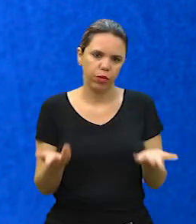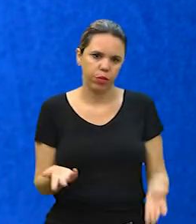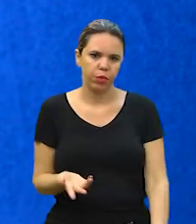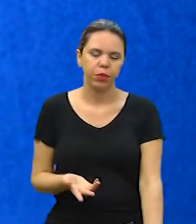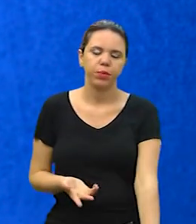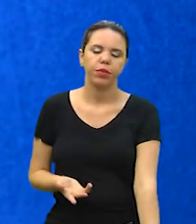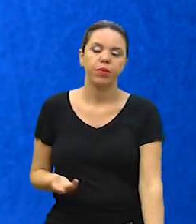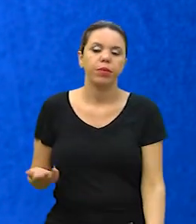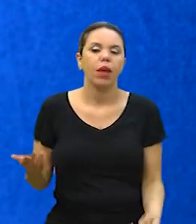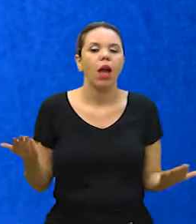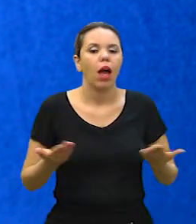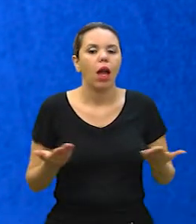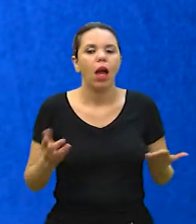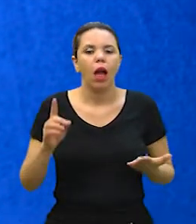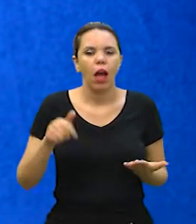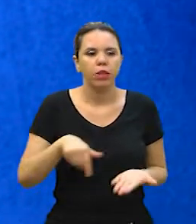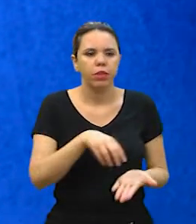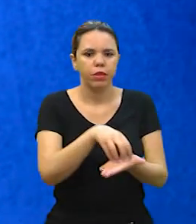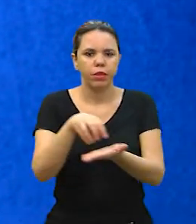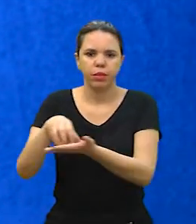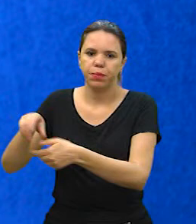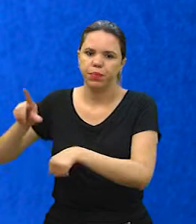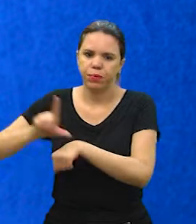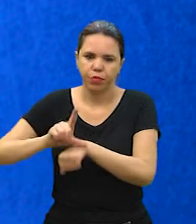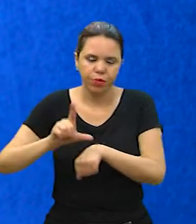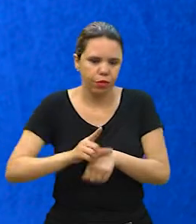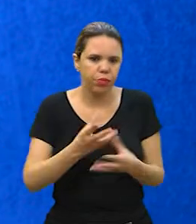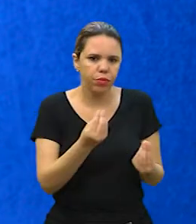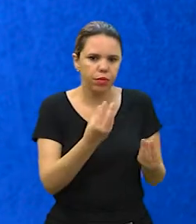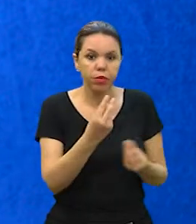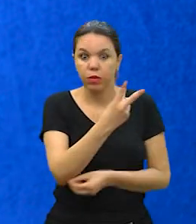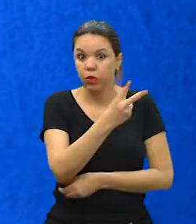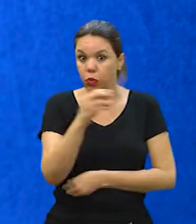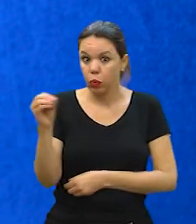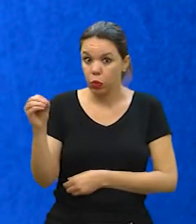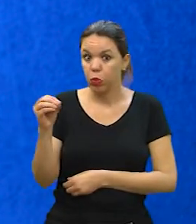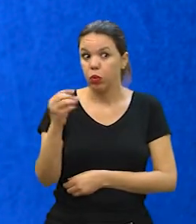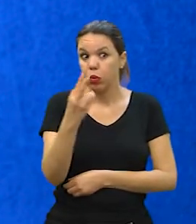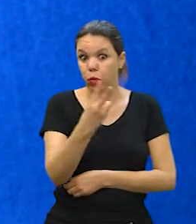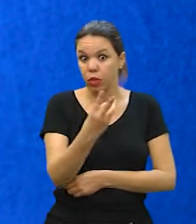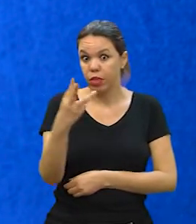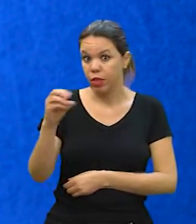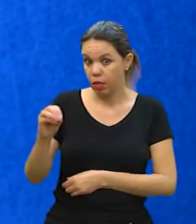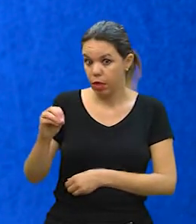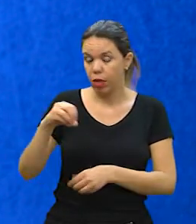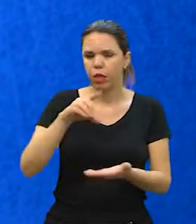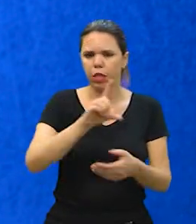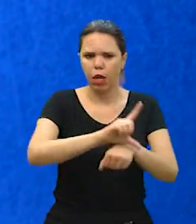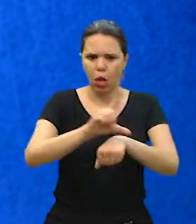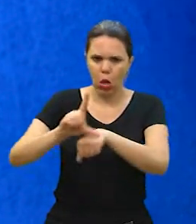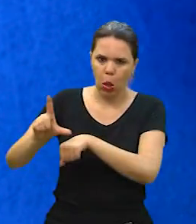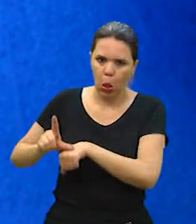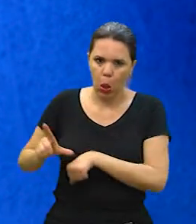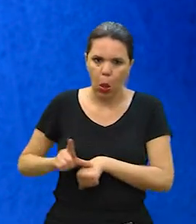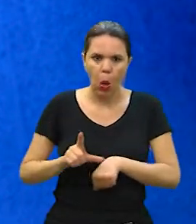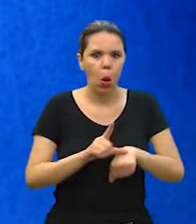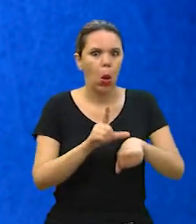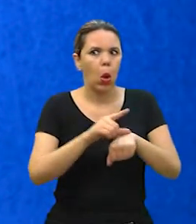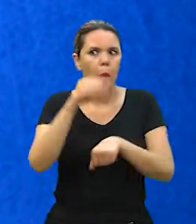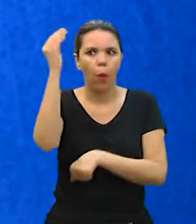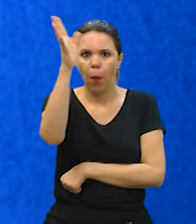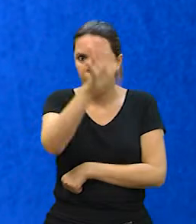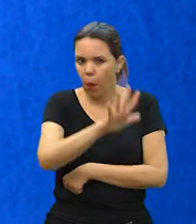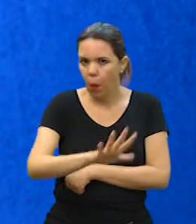clientela. E atualmente é uma rede de franquias que tem mais de 230 unidades espalhadas